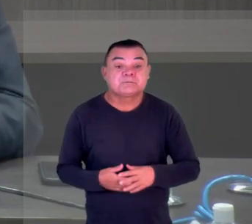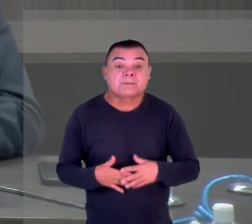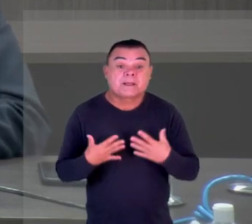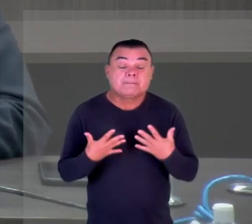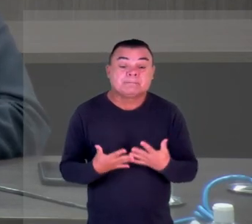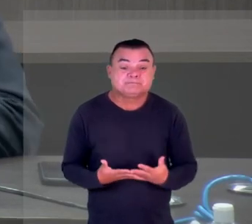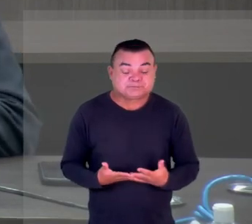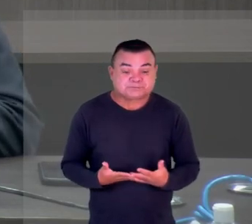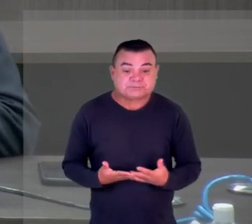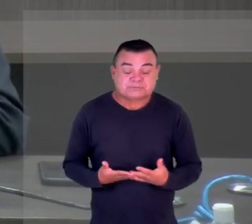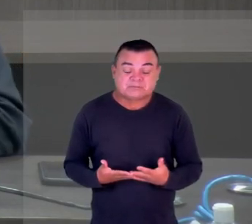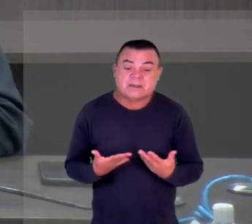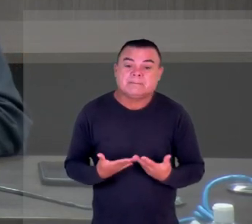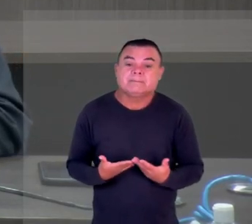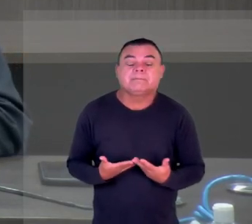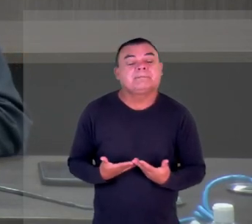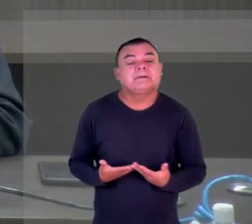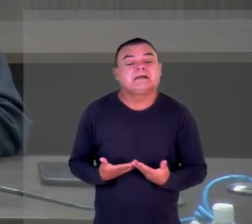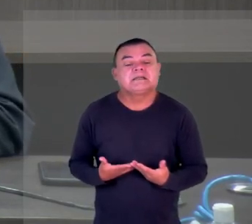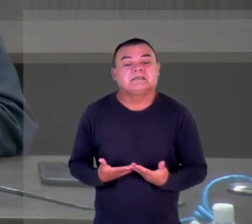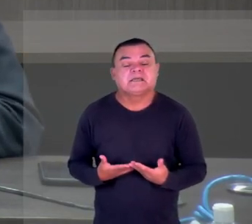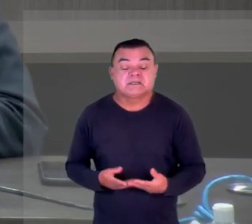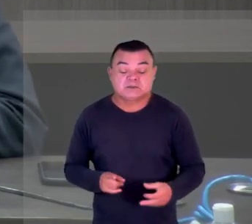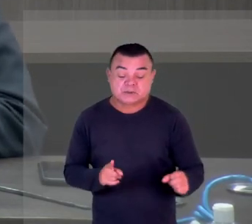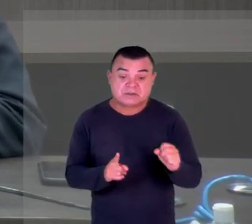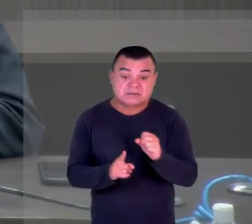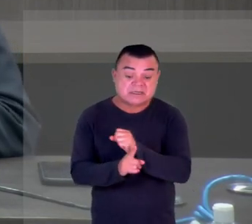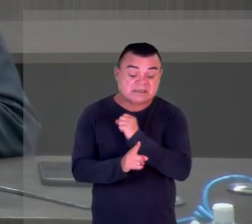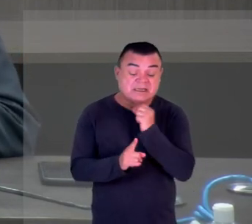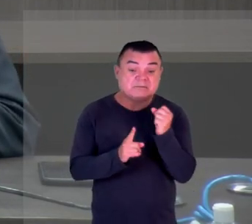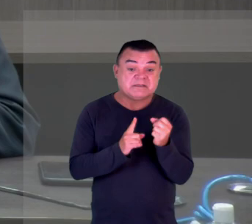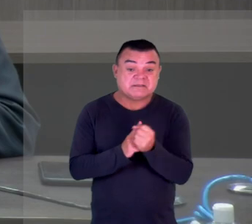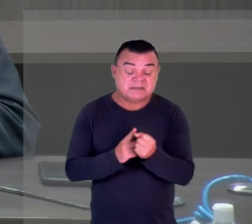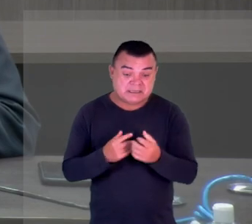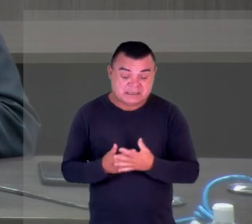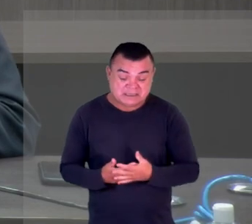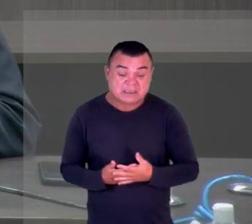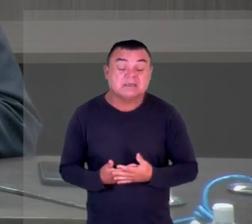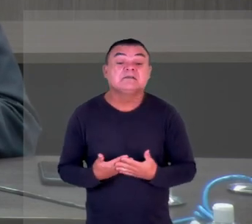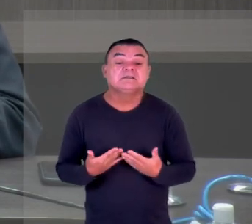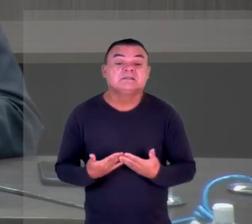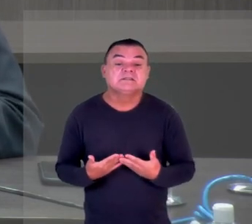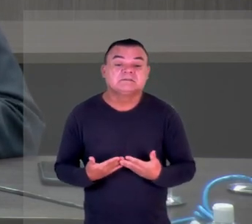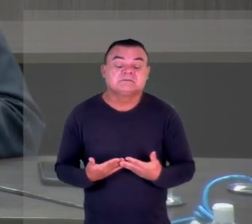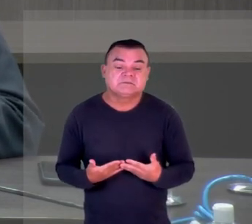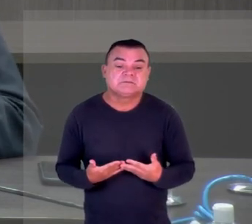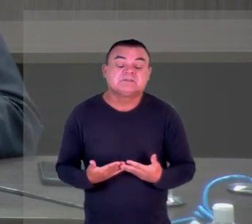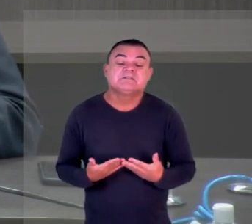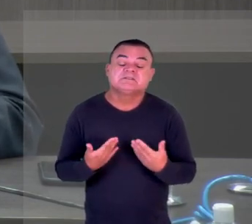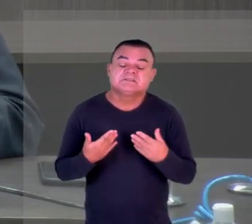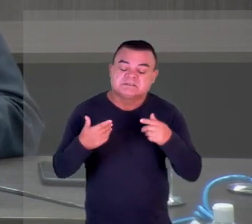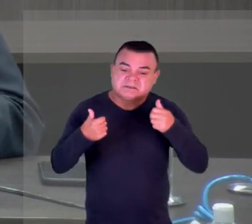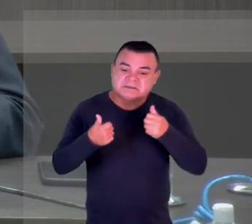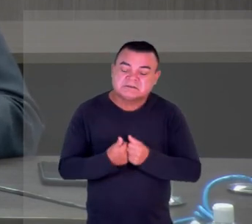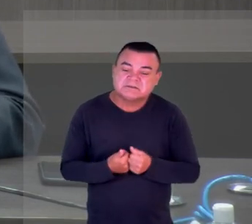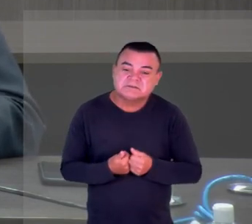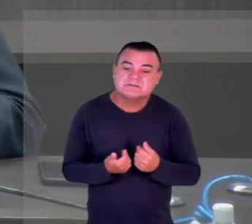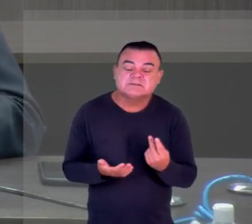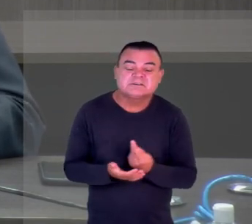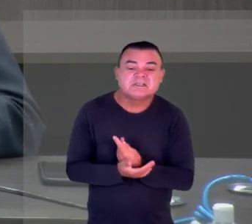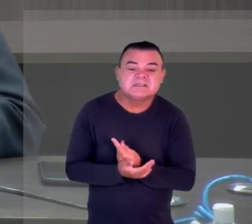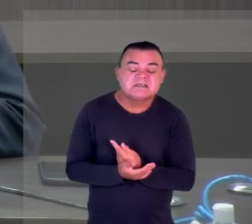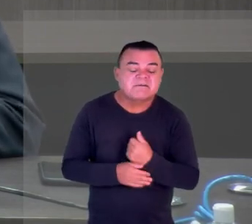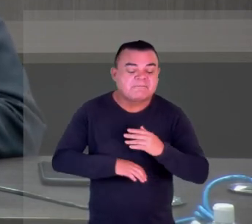efetivamente se consagre na sociedade brasileira como foi dito pelo Dr Duarte aqui sociedade fraterna igualitária